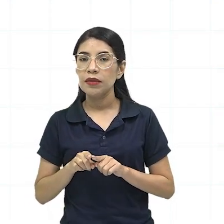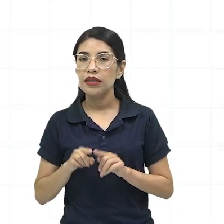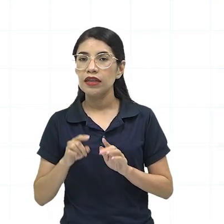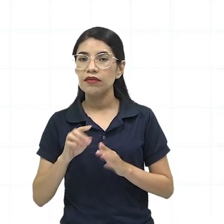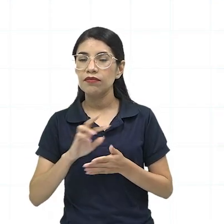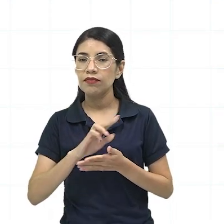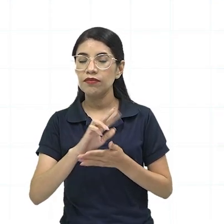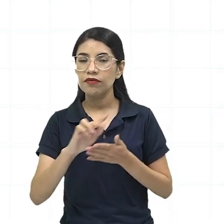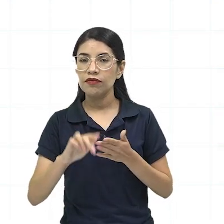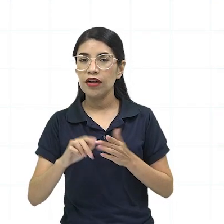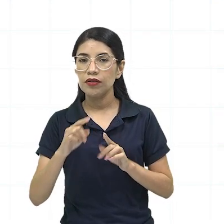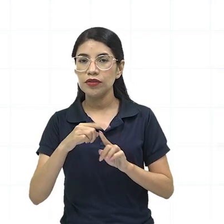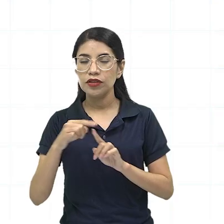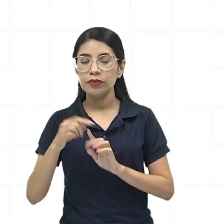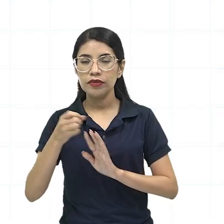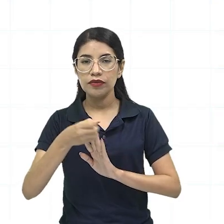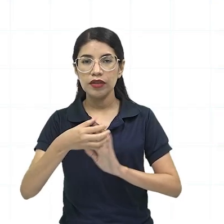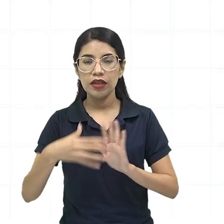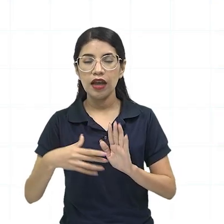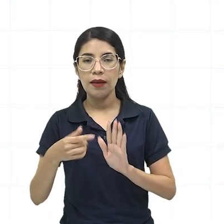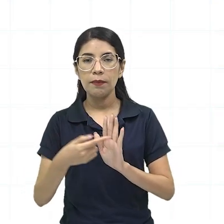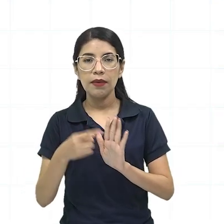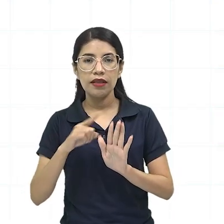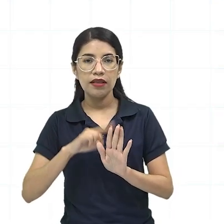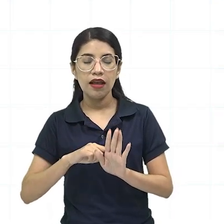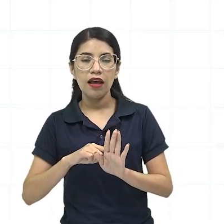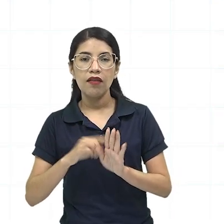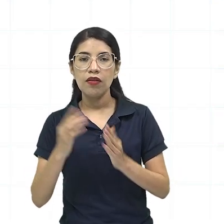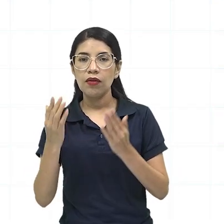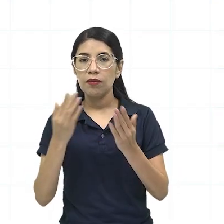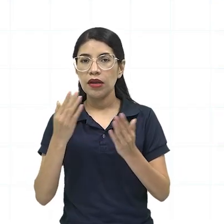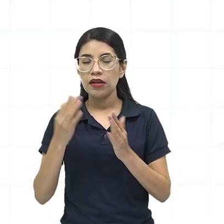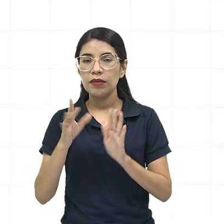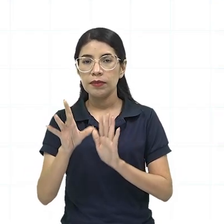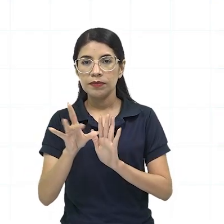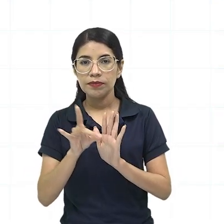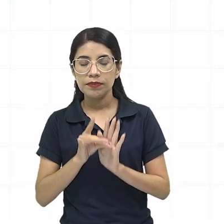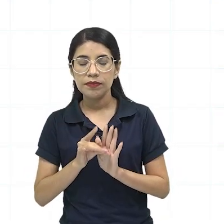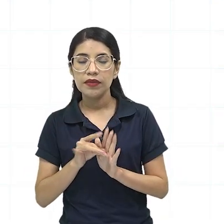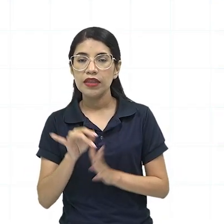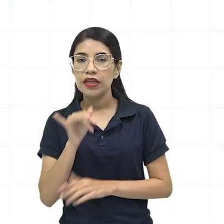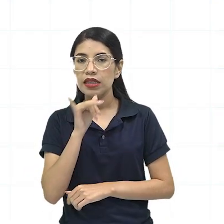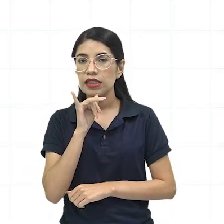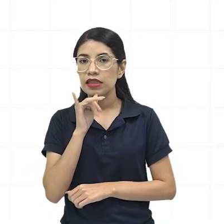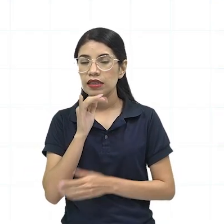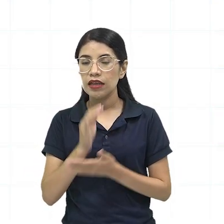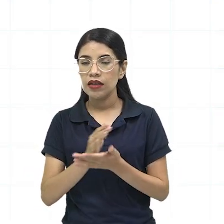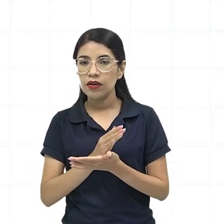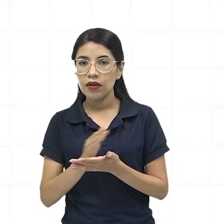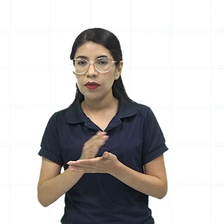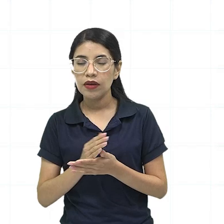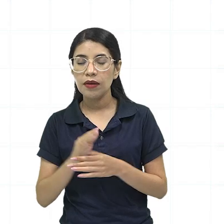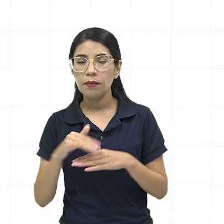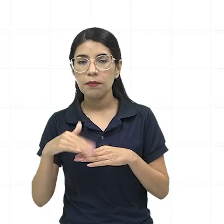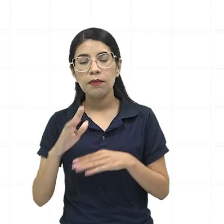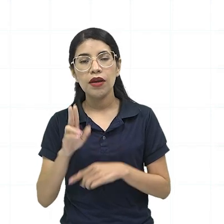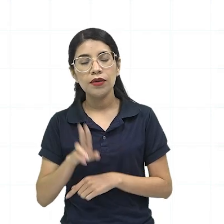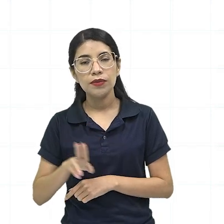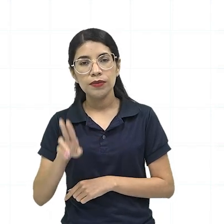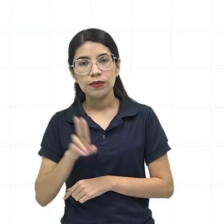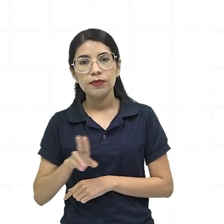linguagem, metáforas, comparações, personificações, são alguns dos exemplos